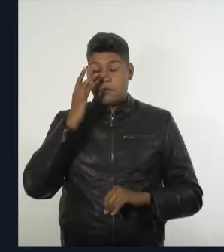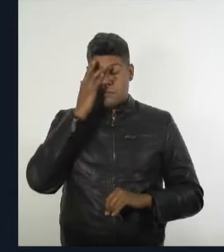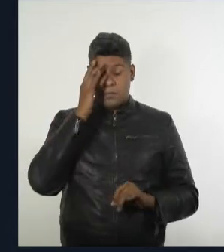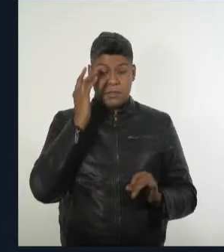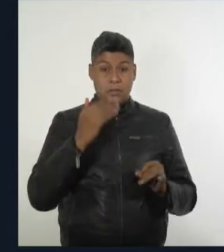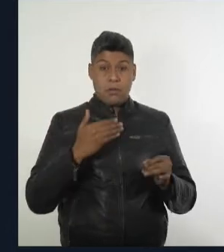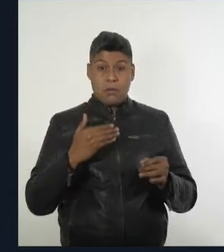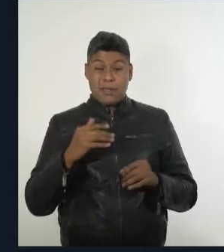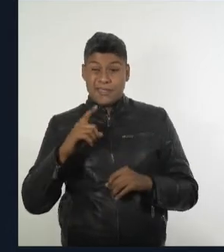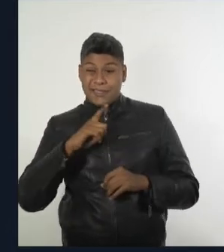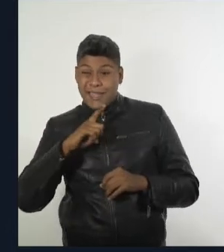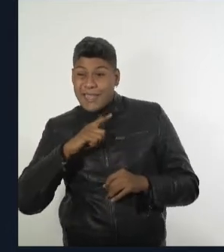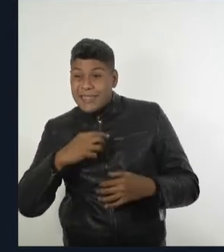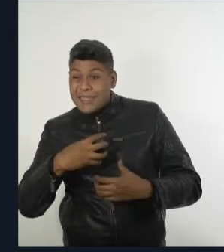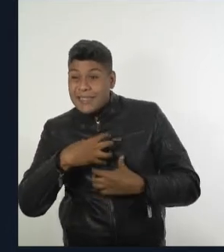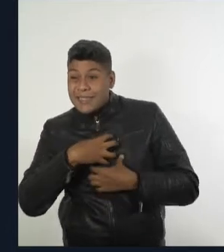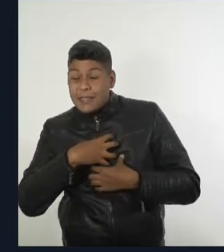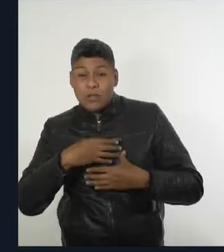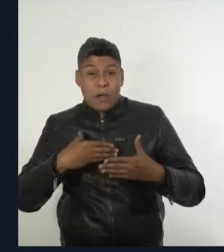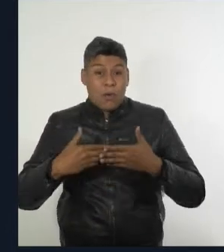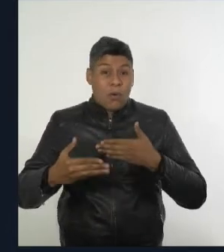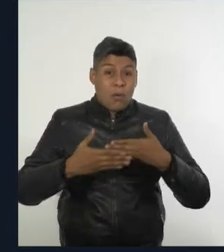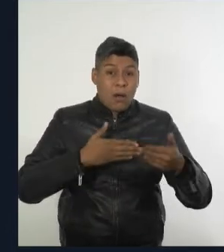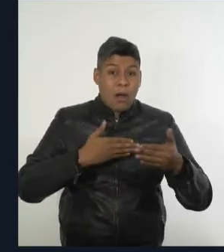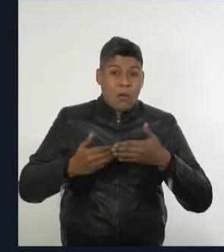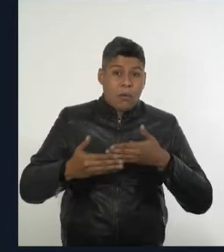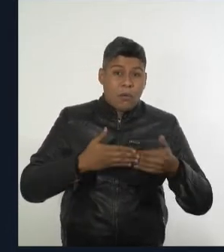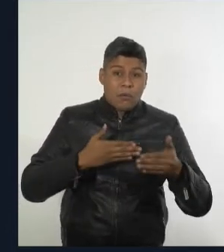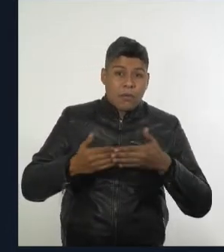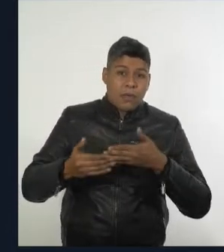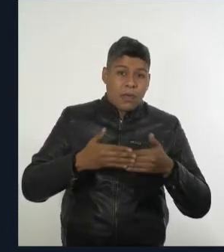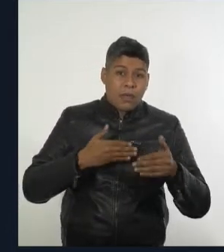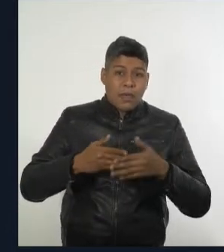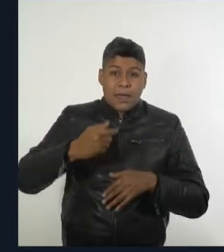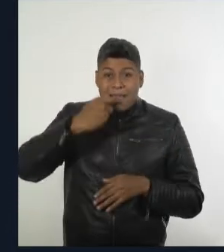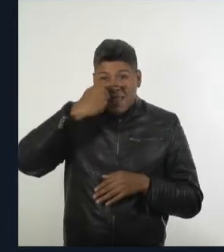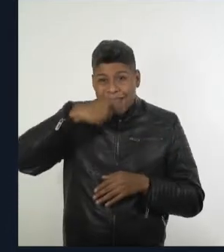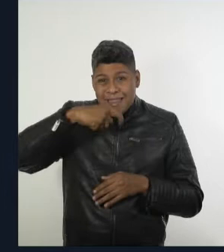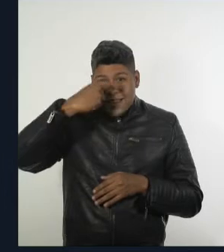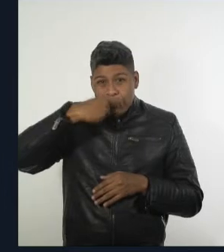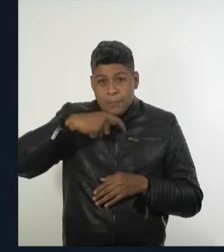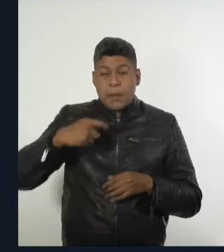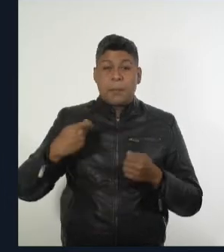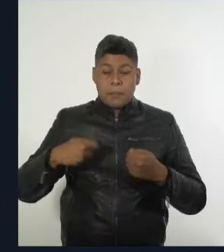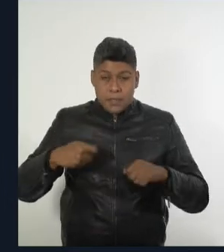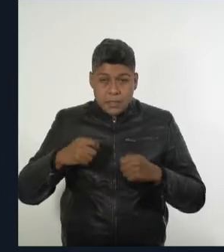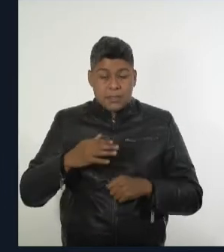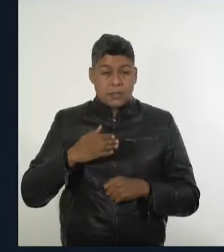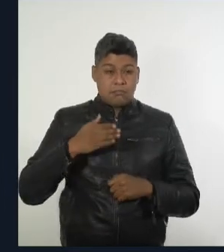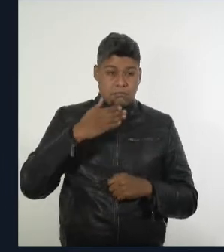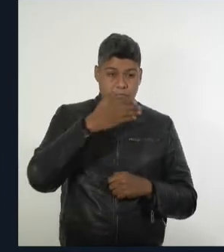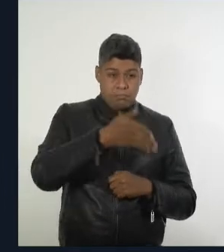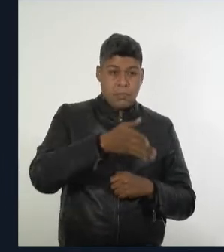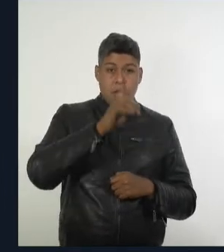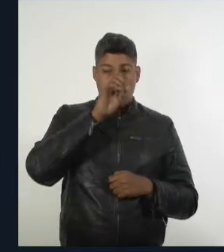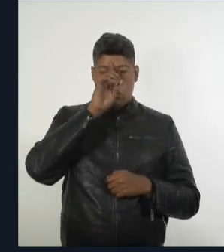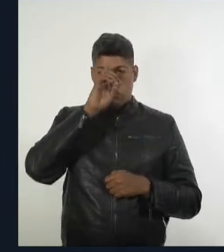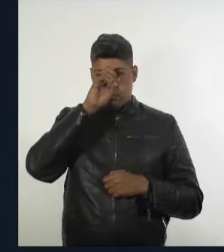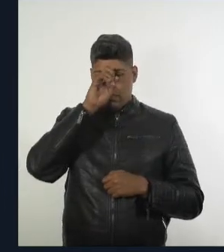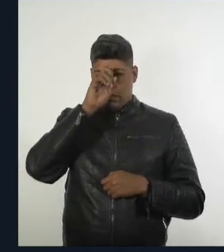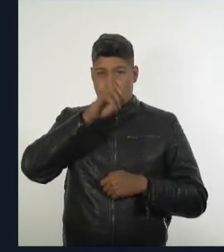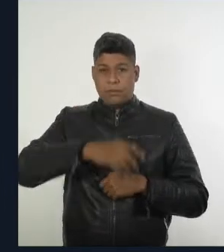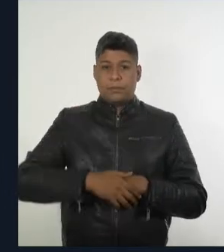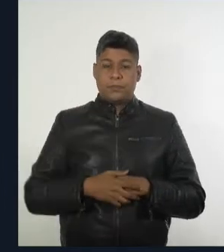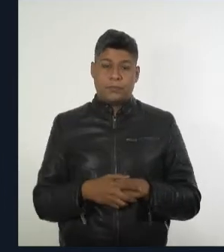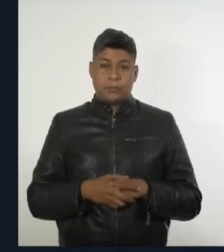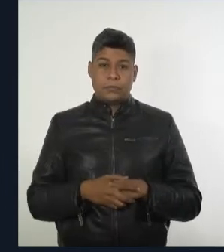apresentando qualquer sintoma compatível com síndrome gripal deve procurar uma unidade de saúde.